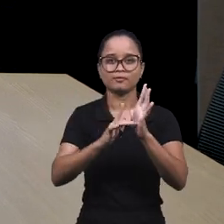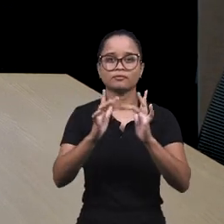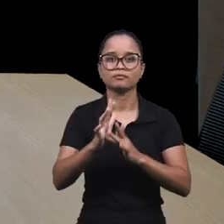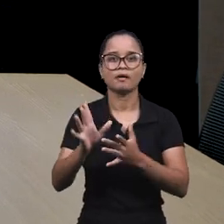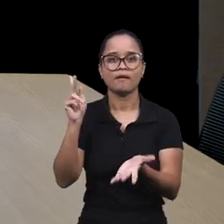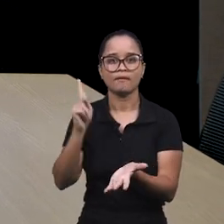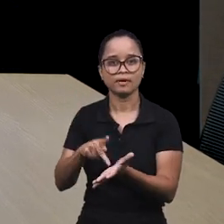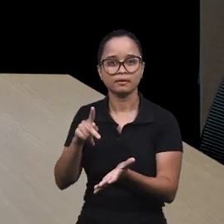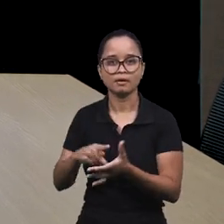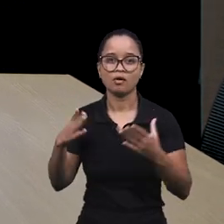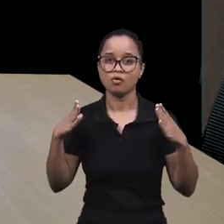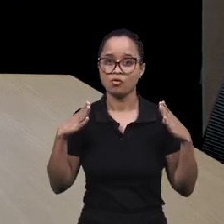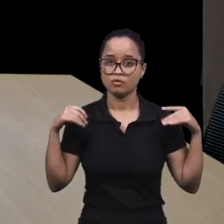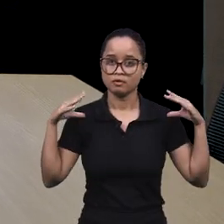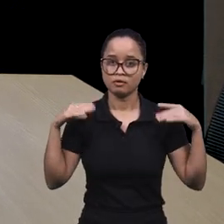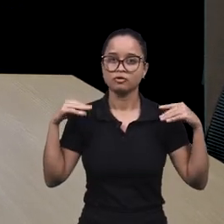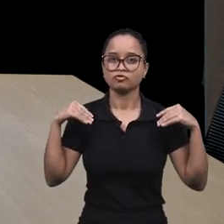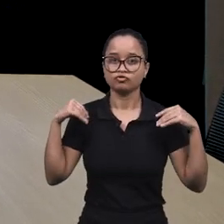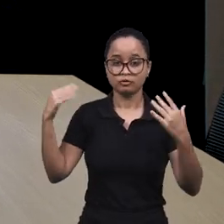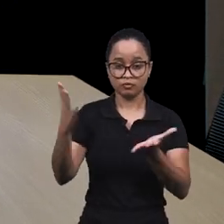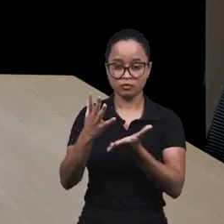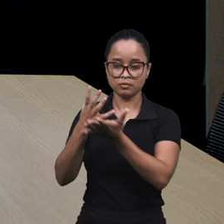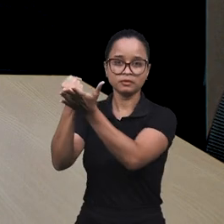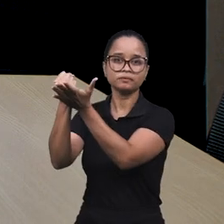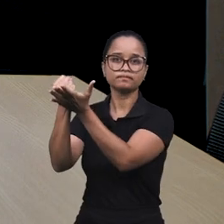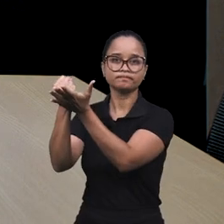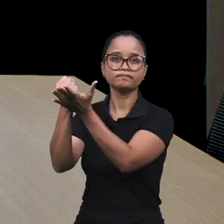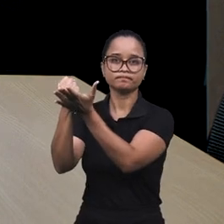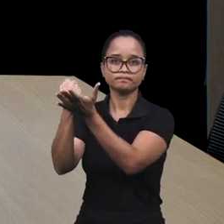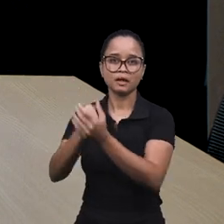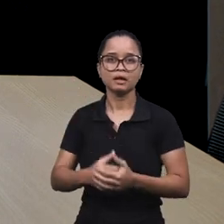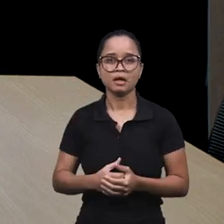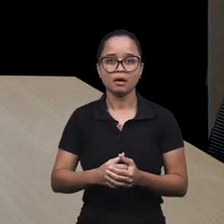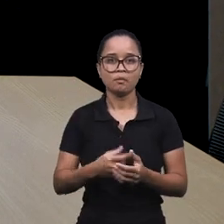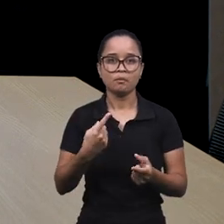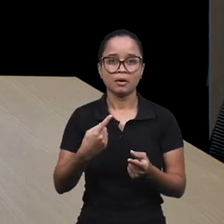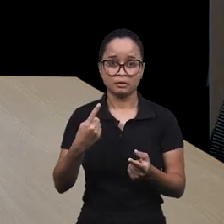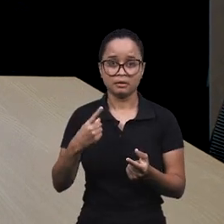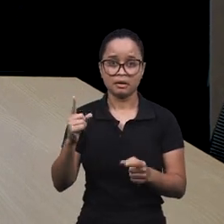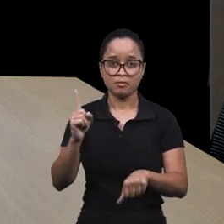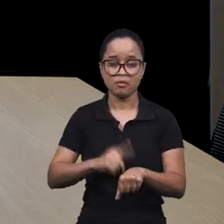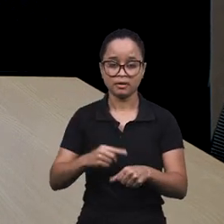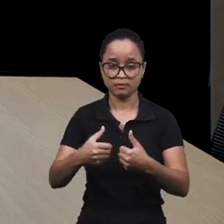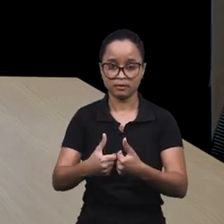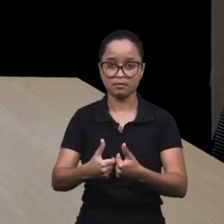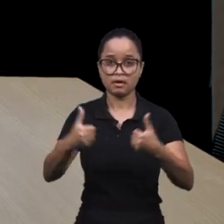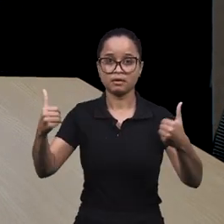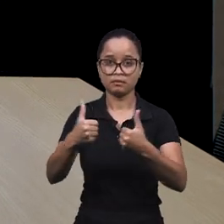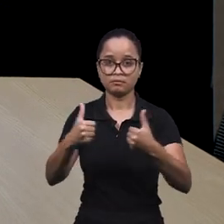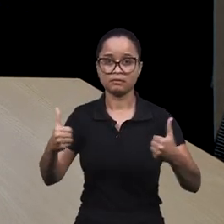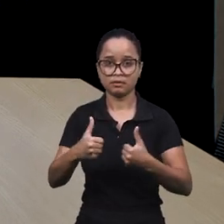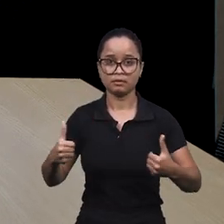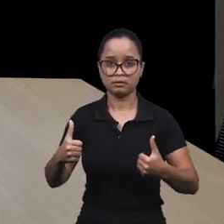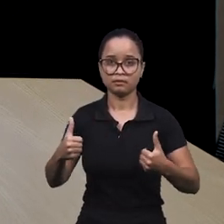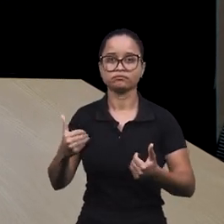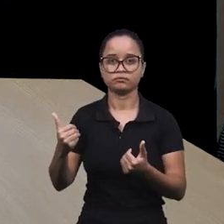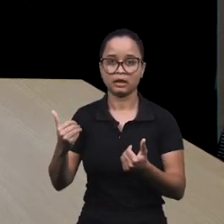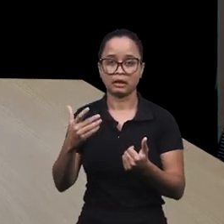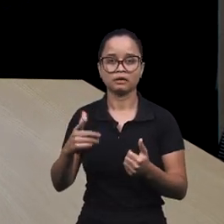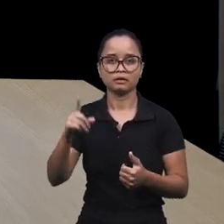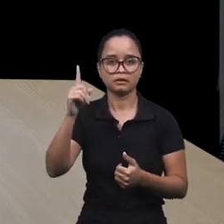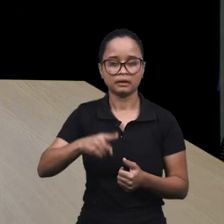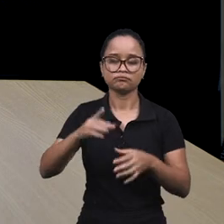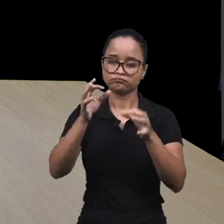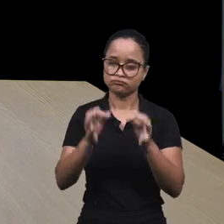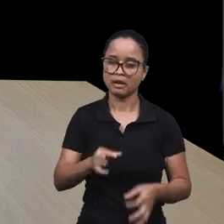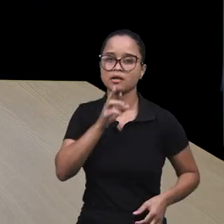os anjos são os ceifeiros responsáveis por fazer a separação e também a ceifa. Muito